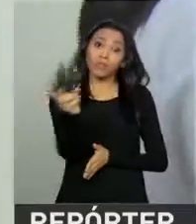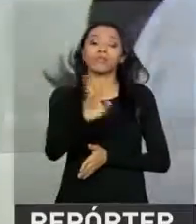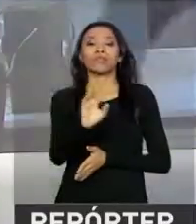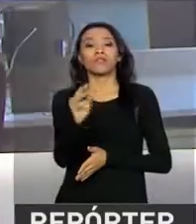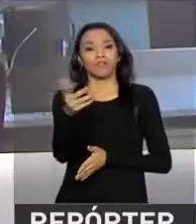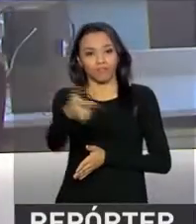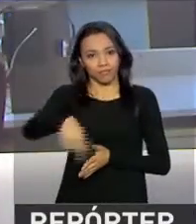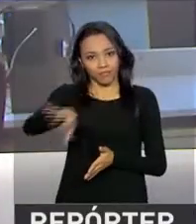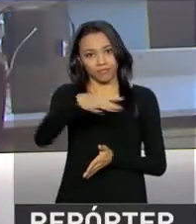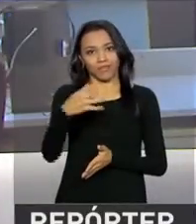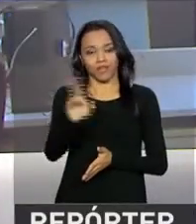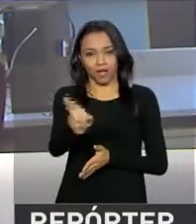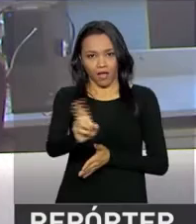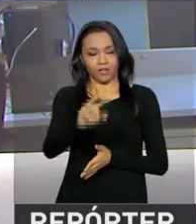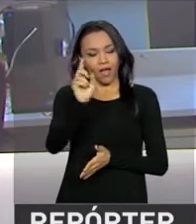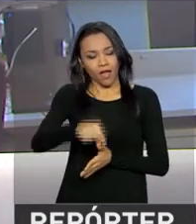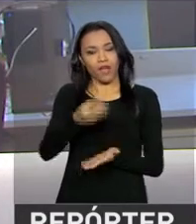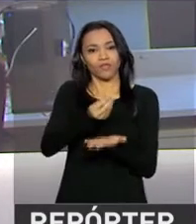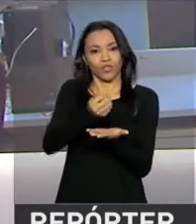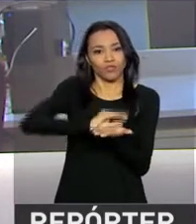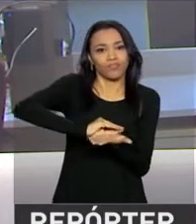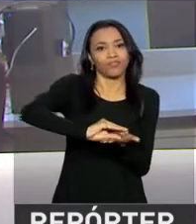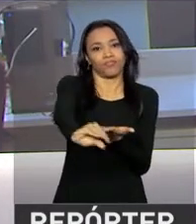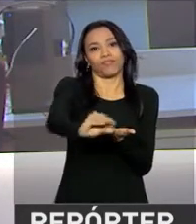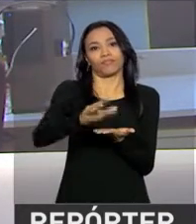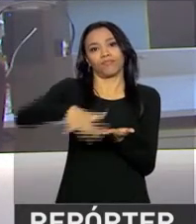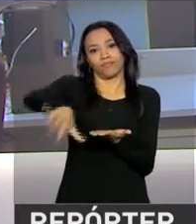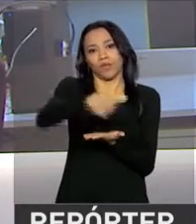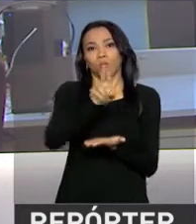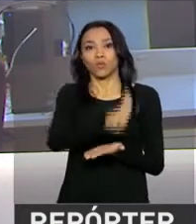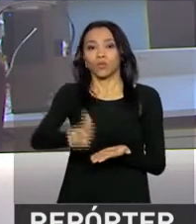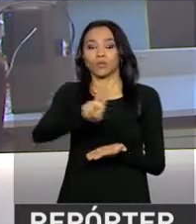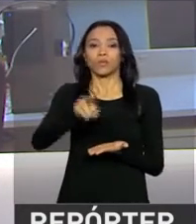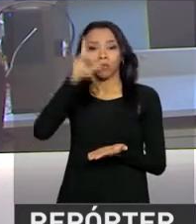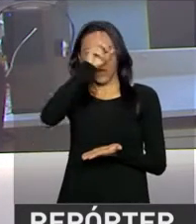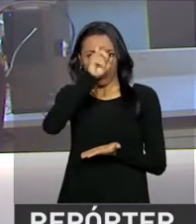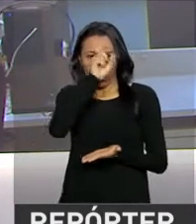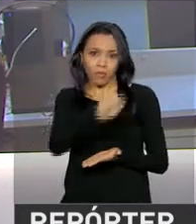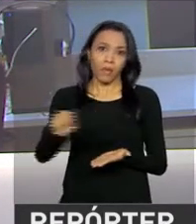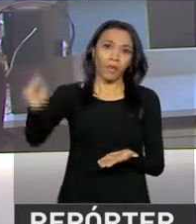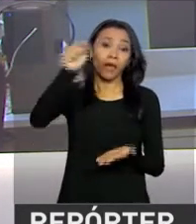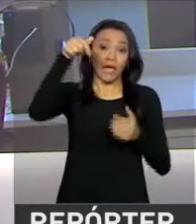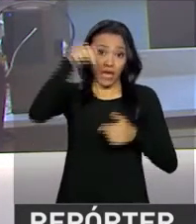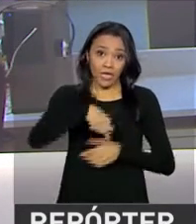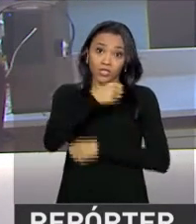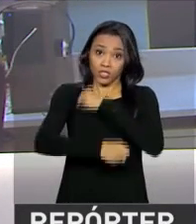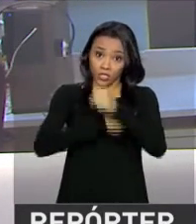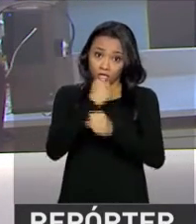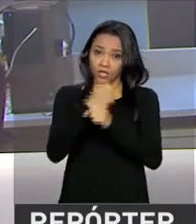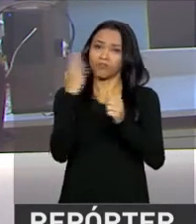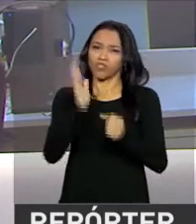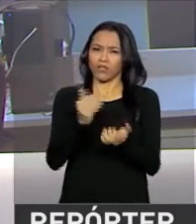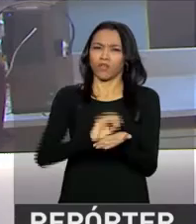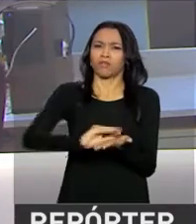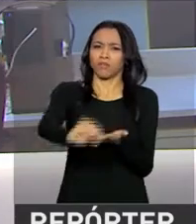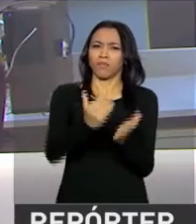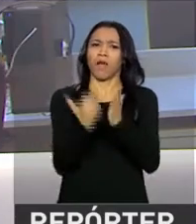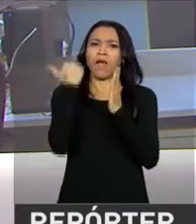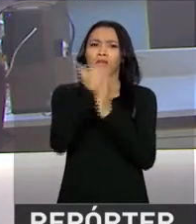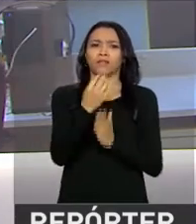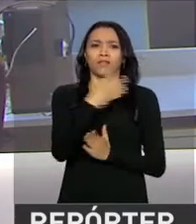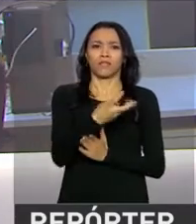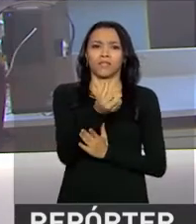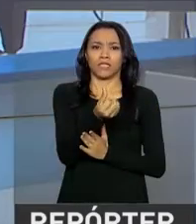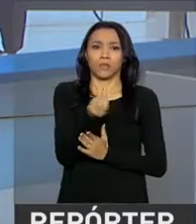desses serviços nos hospitais universitários. Os repasses liberados este ano já superam 360 milhões